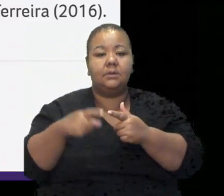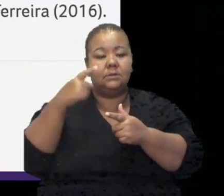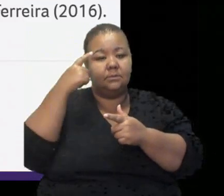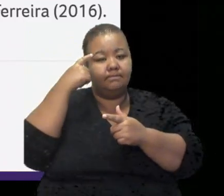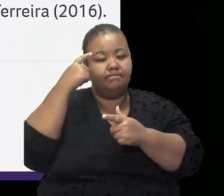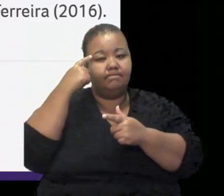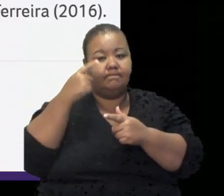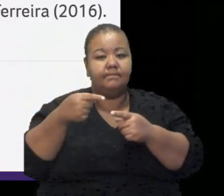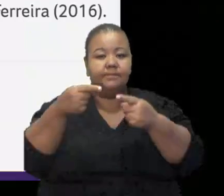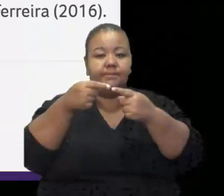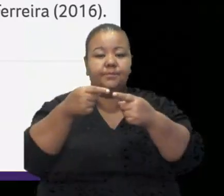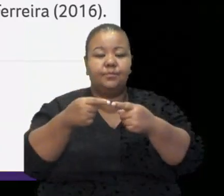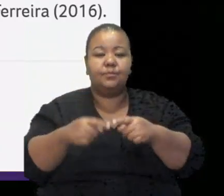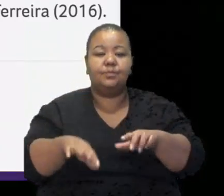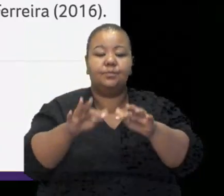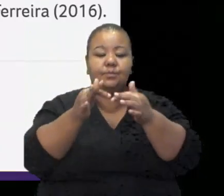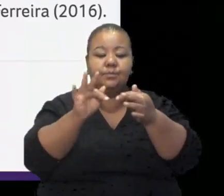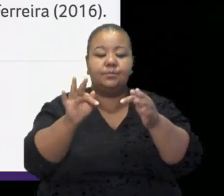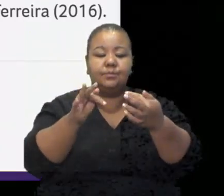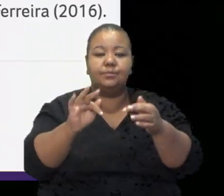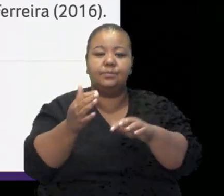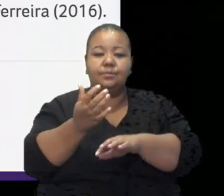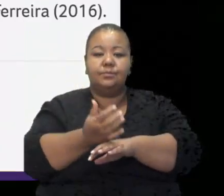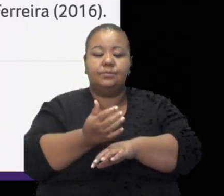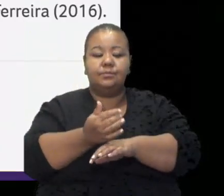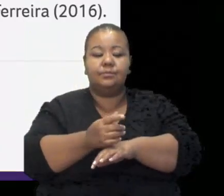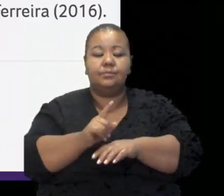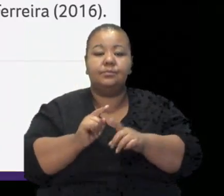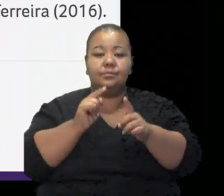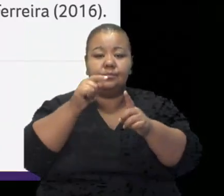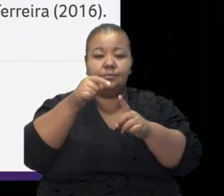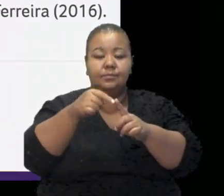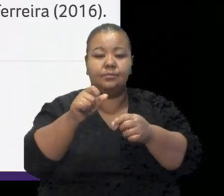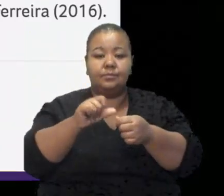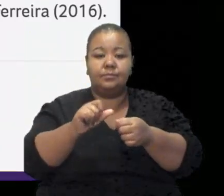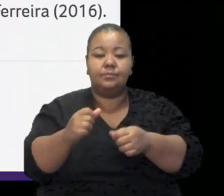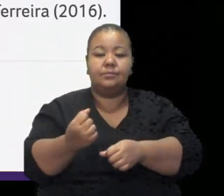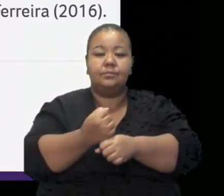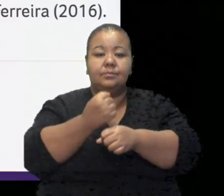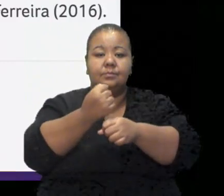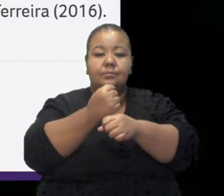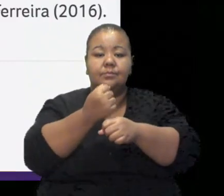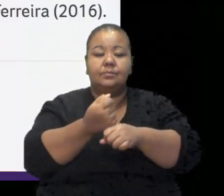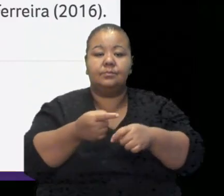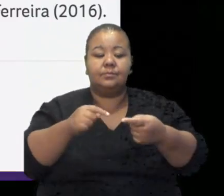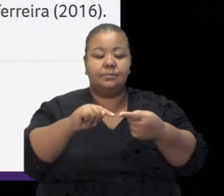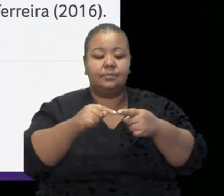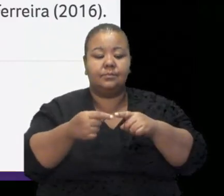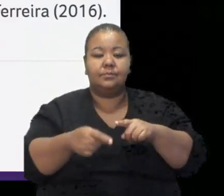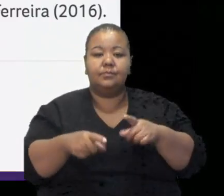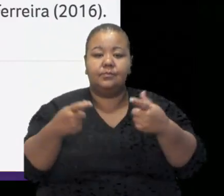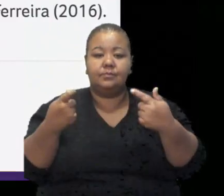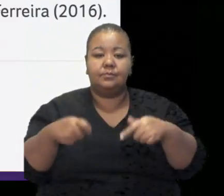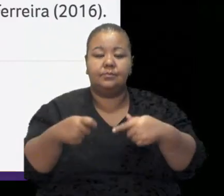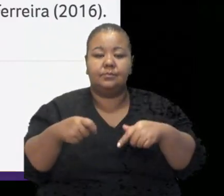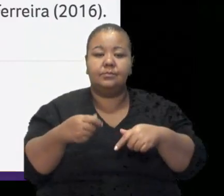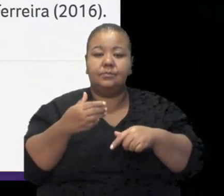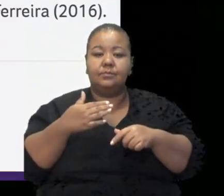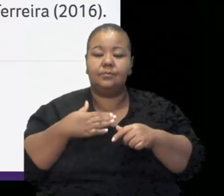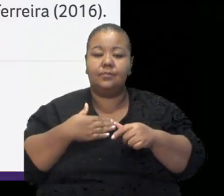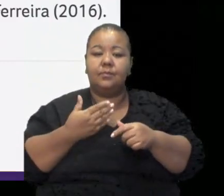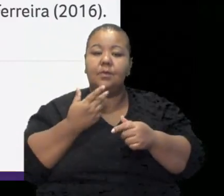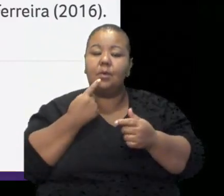fluxo de materiais e o objetivo dele é fazer com que a produção se ajuste à necessidade da minha